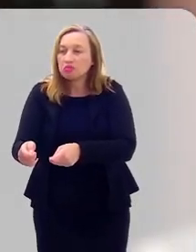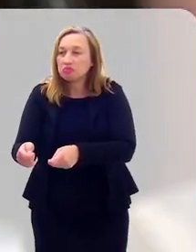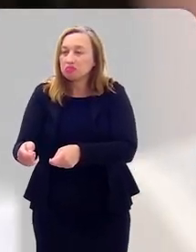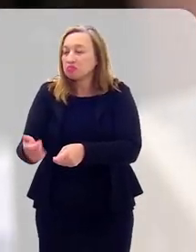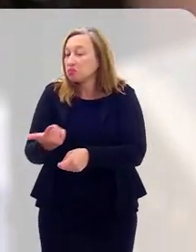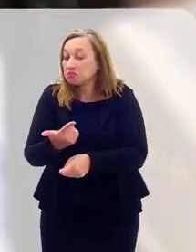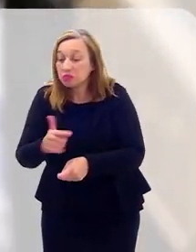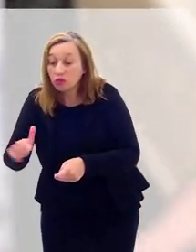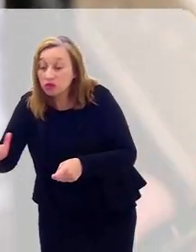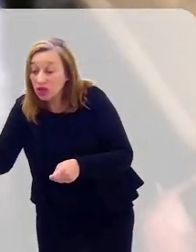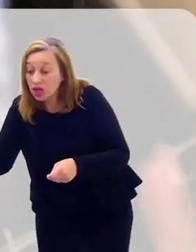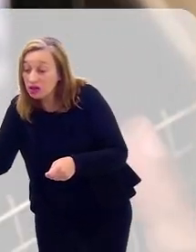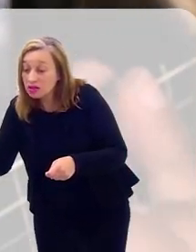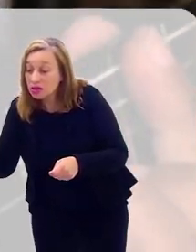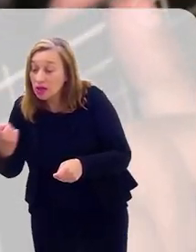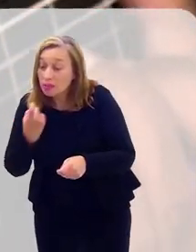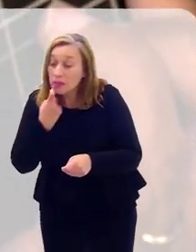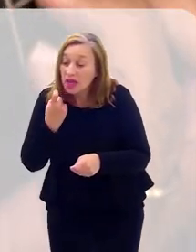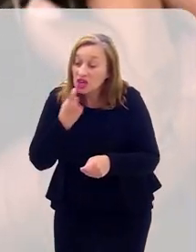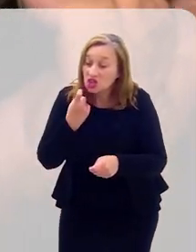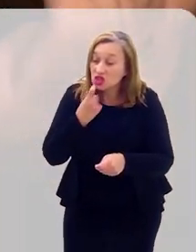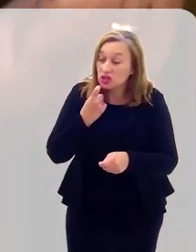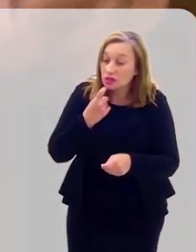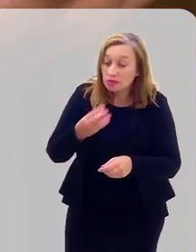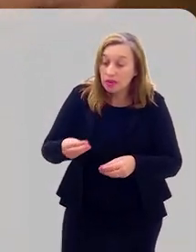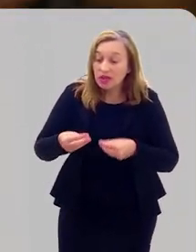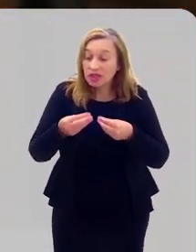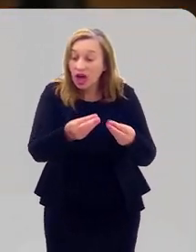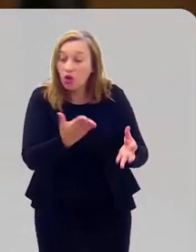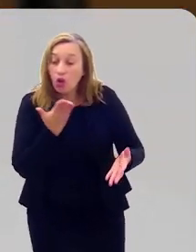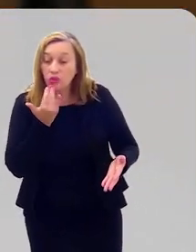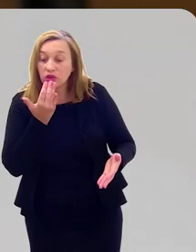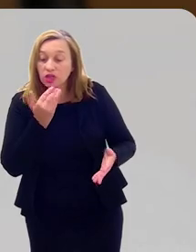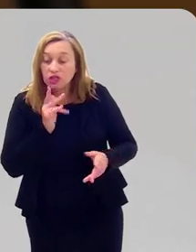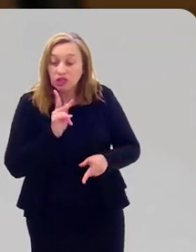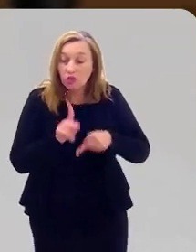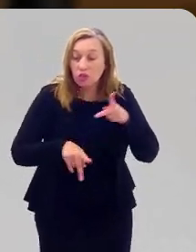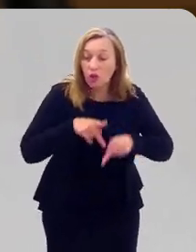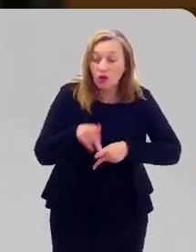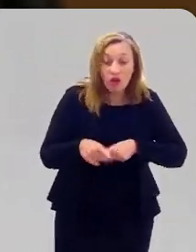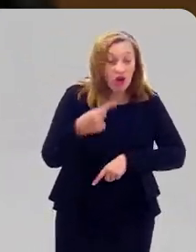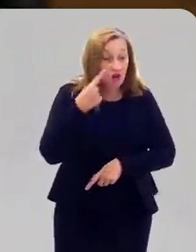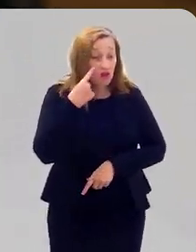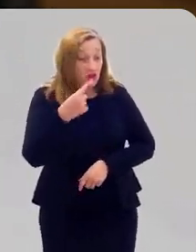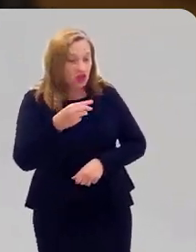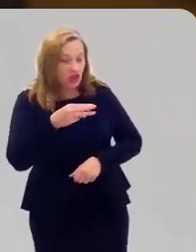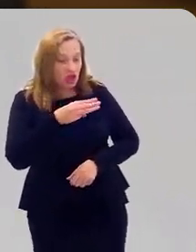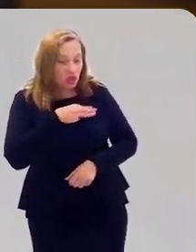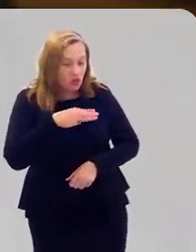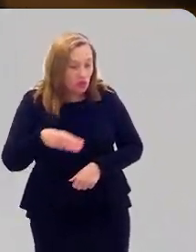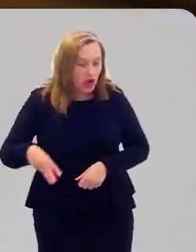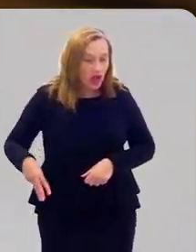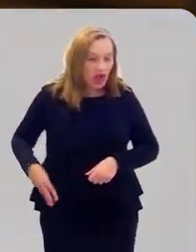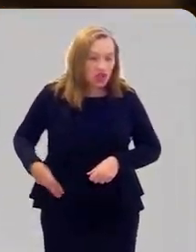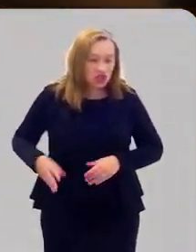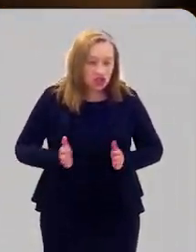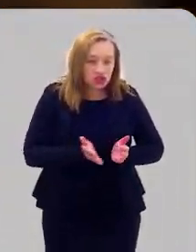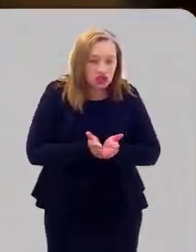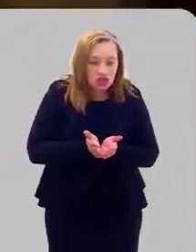o povo. Olha aí vem o mestre andando na beira do mar.